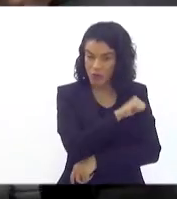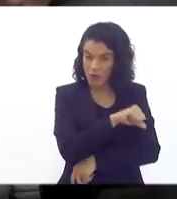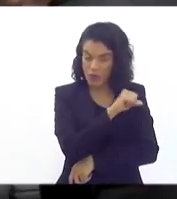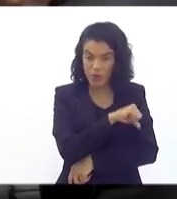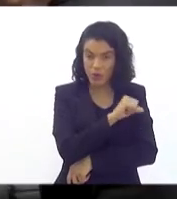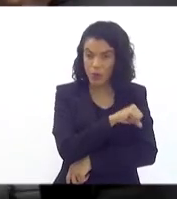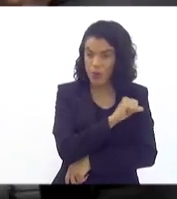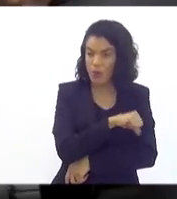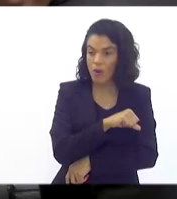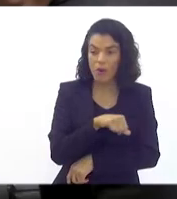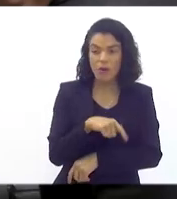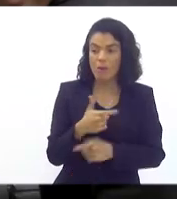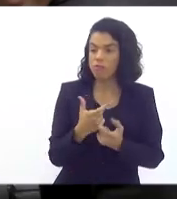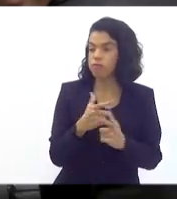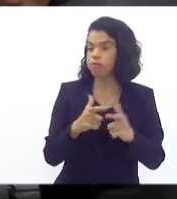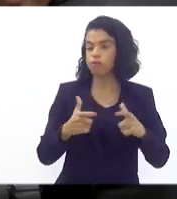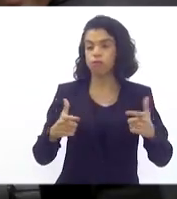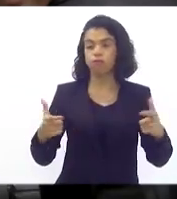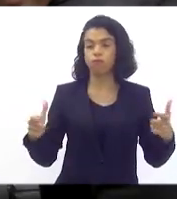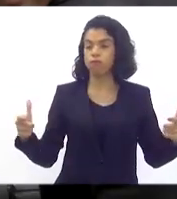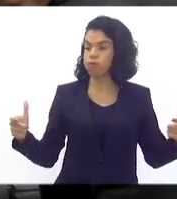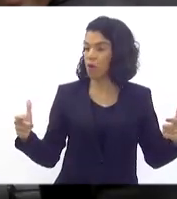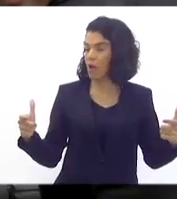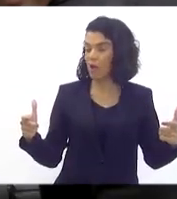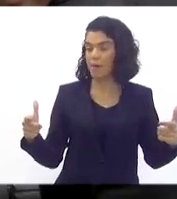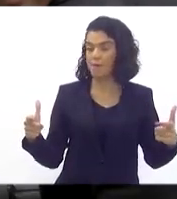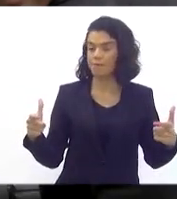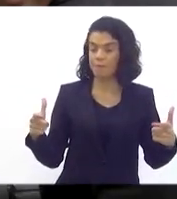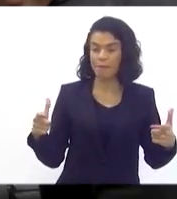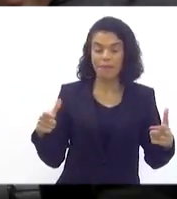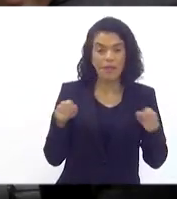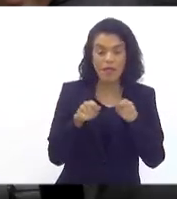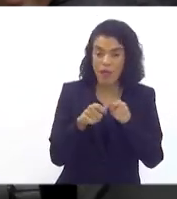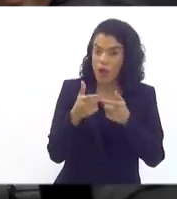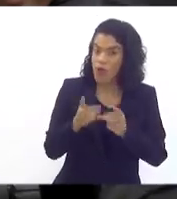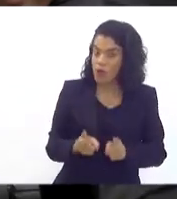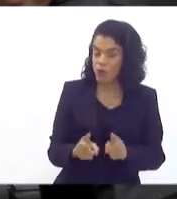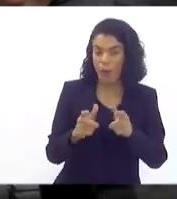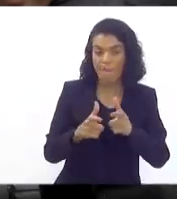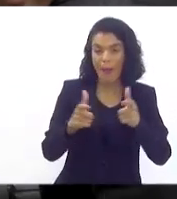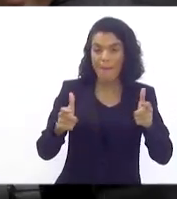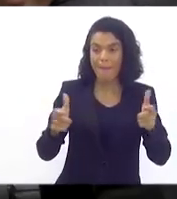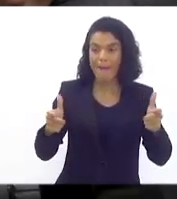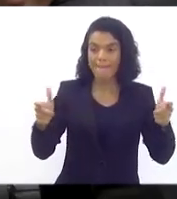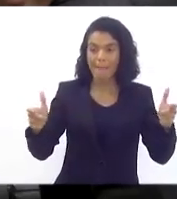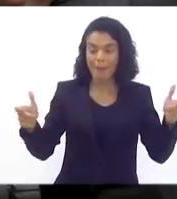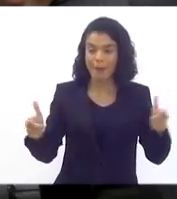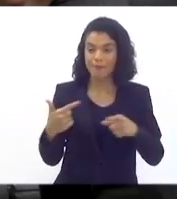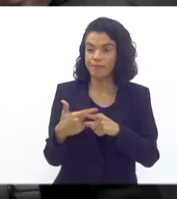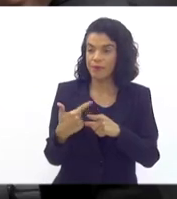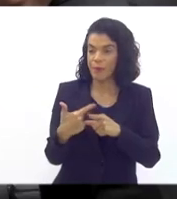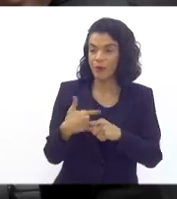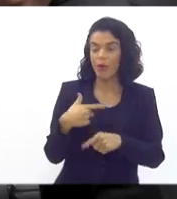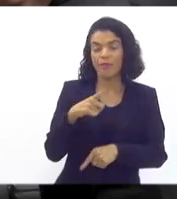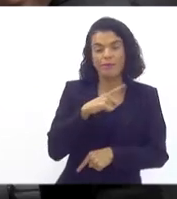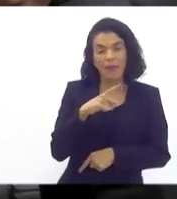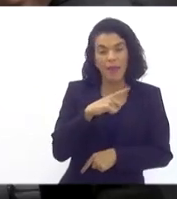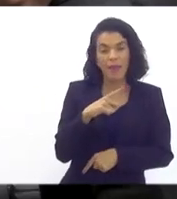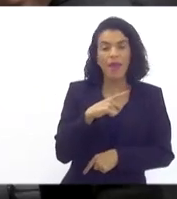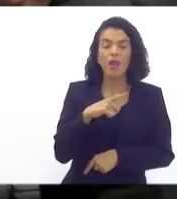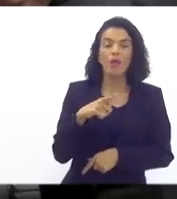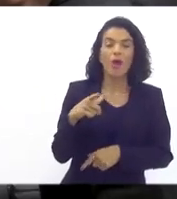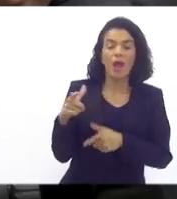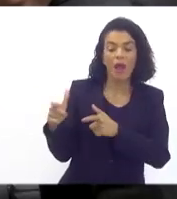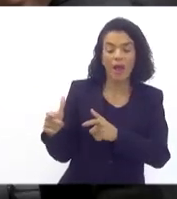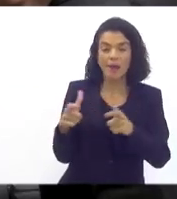de de grande é um mercado muito grande é um mercado em expansão até porque nós temos muitas rotas de